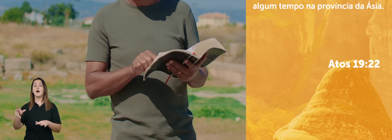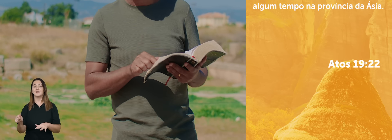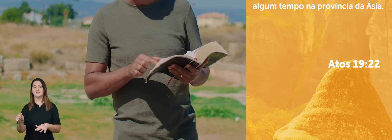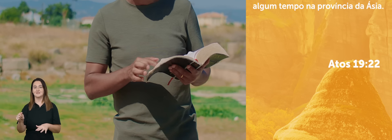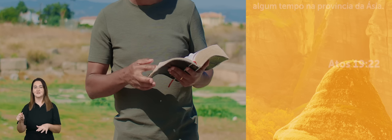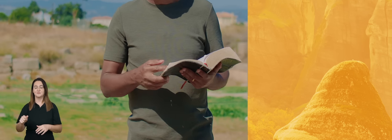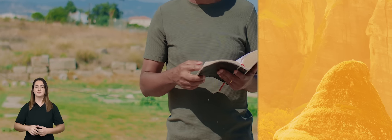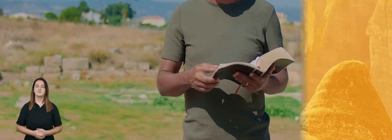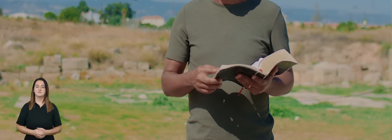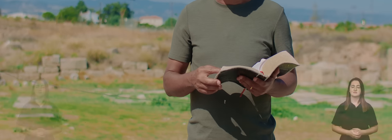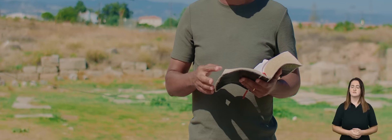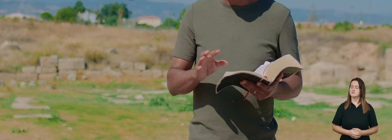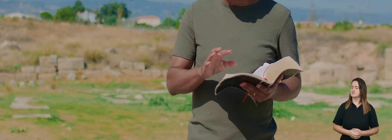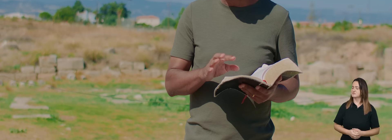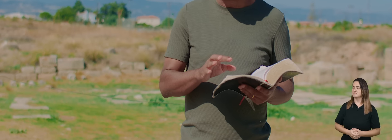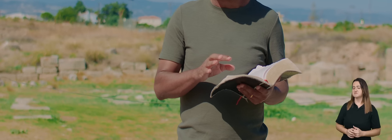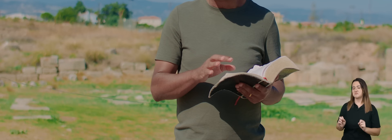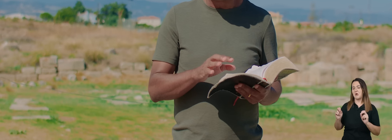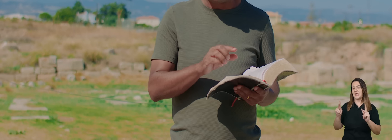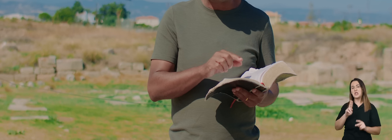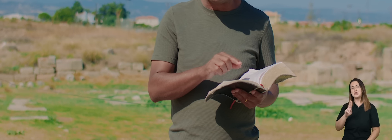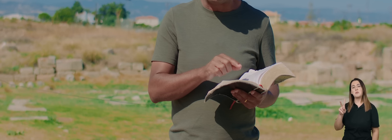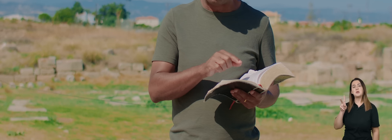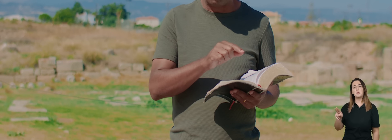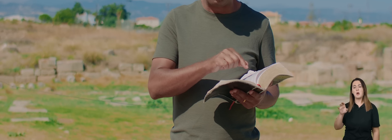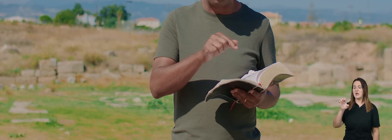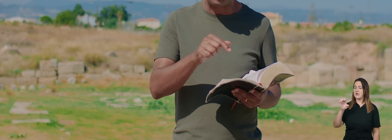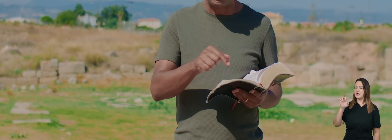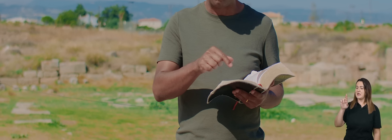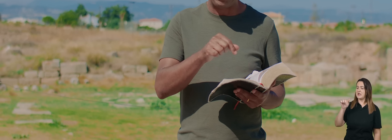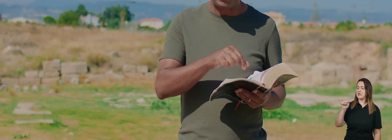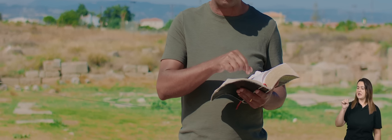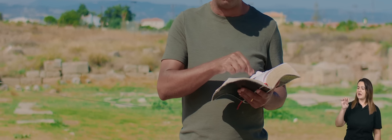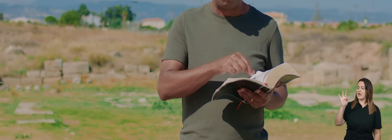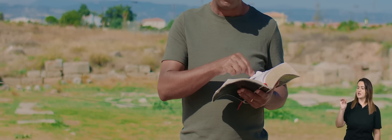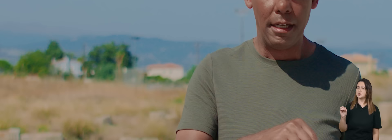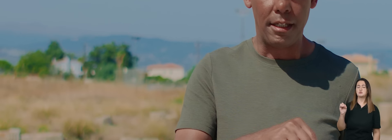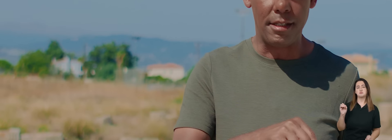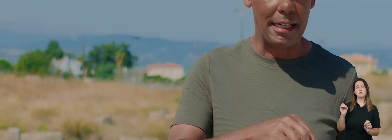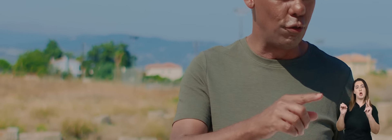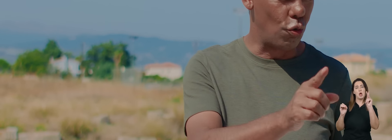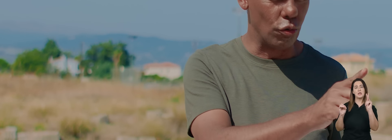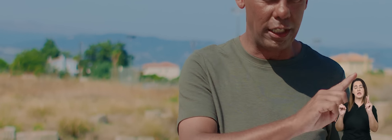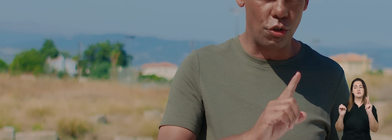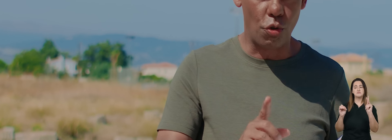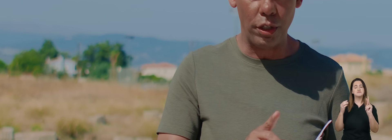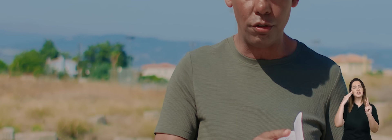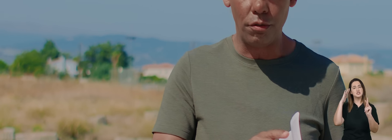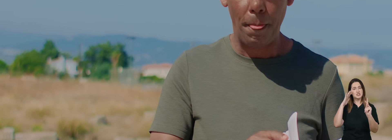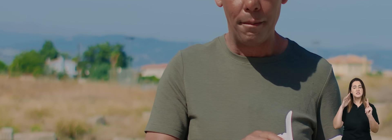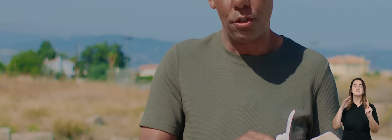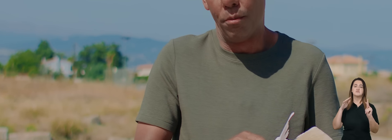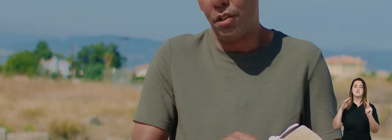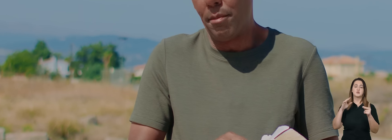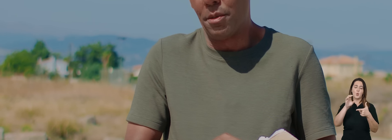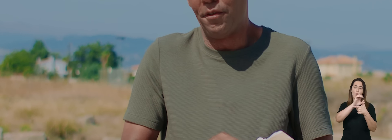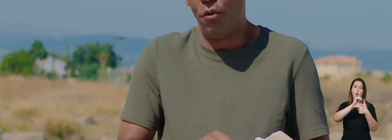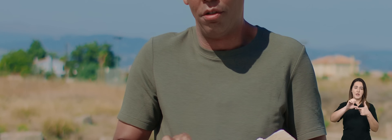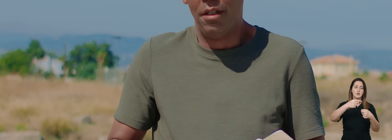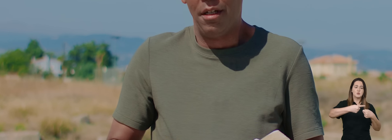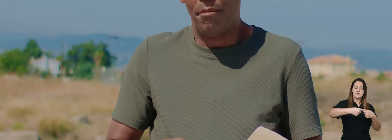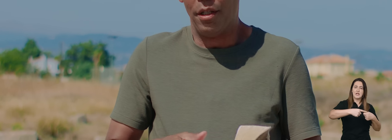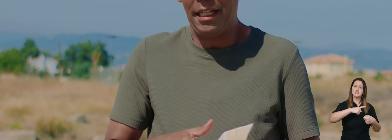Mas calma, você deve estar dizendo, tudo bem, Rodrigo, interessante, Paulo tinha um discípulo, Erasto, que estava no contexto de Corinto, mas como você